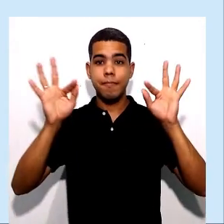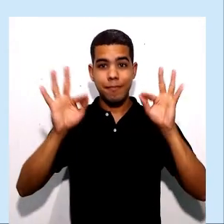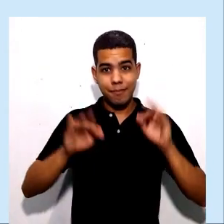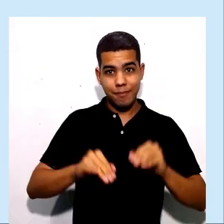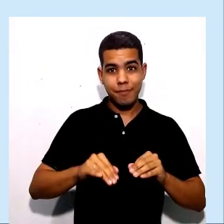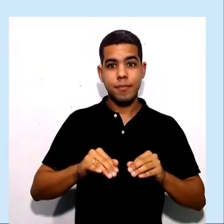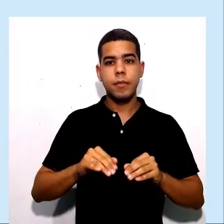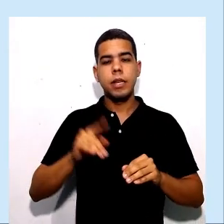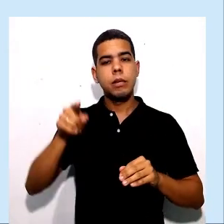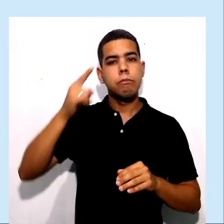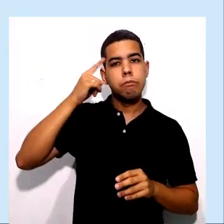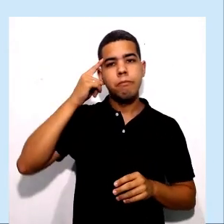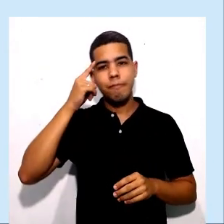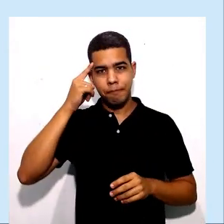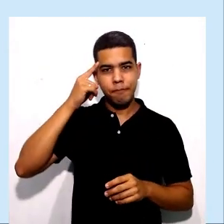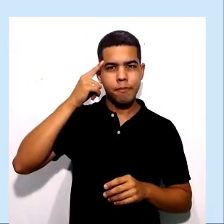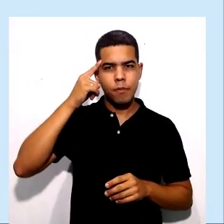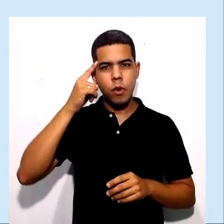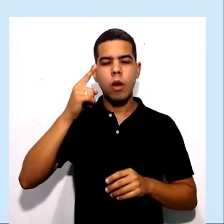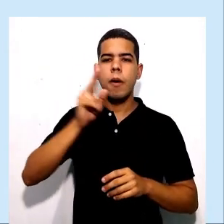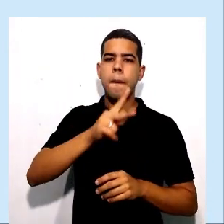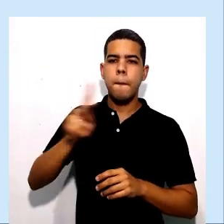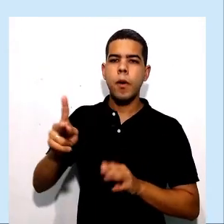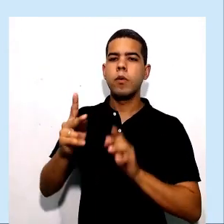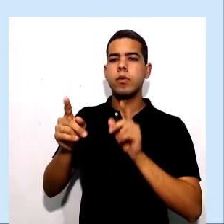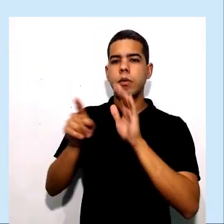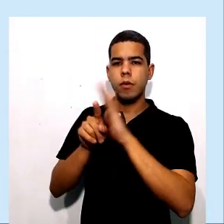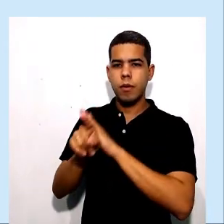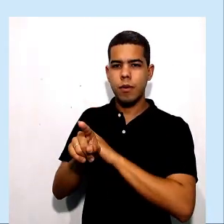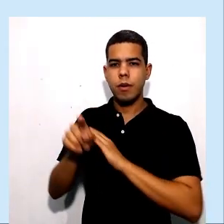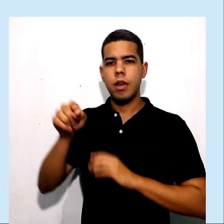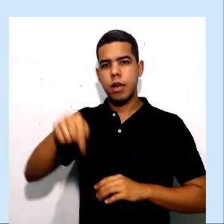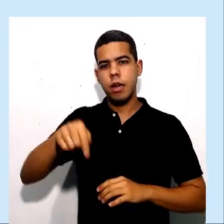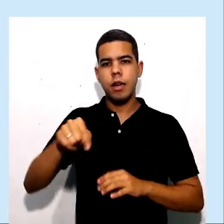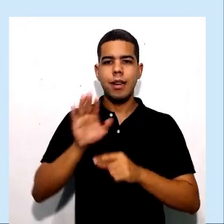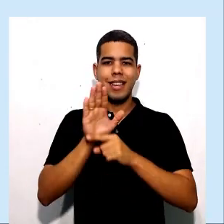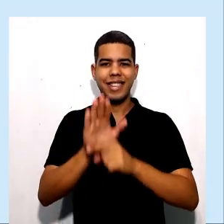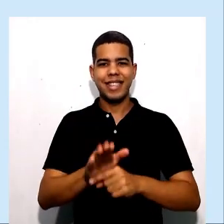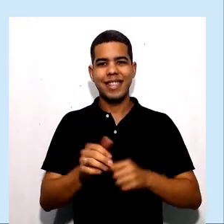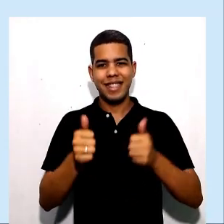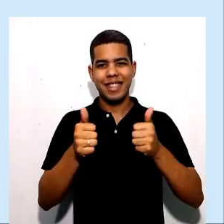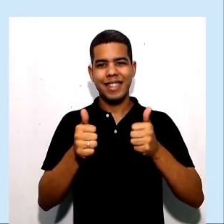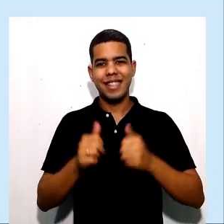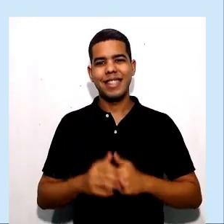aula. Qualquer dúvida, volta, pergunta ao professor e conte sempre conosco.